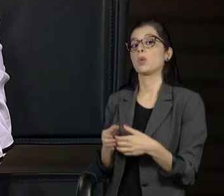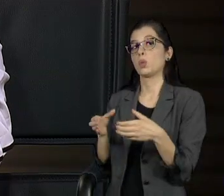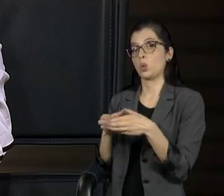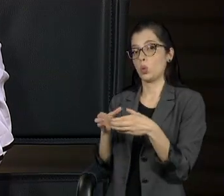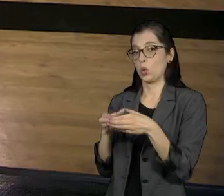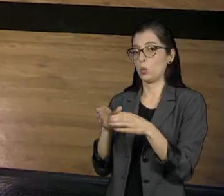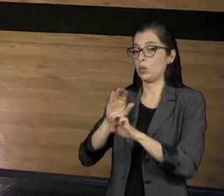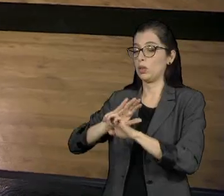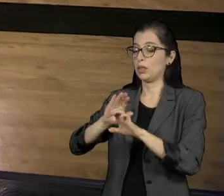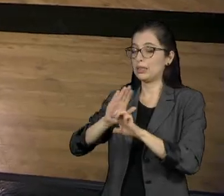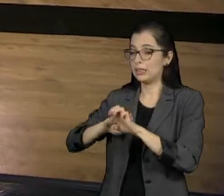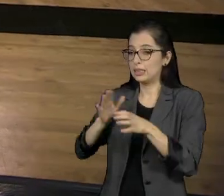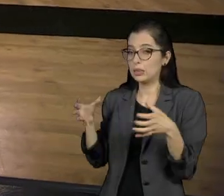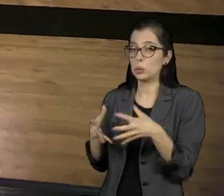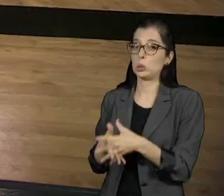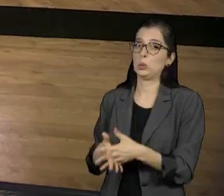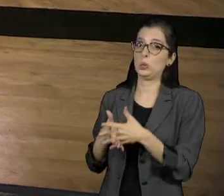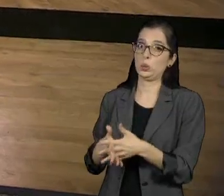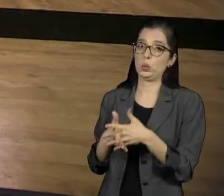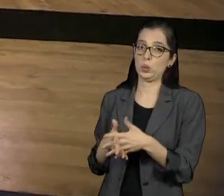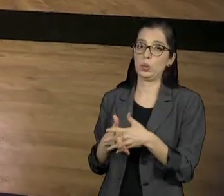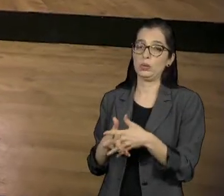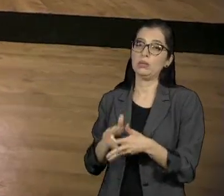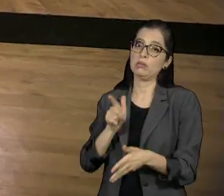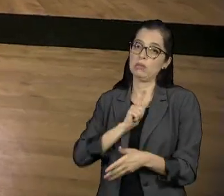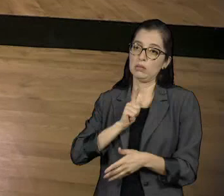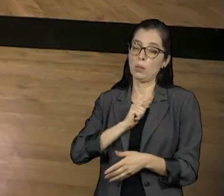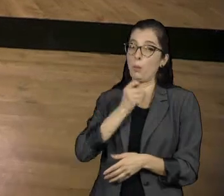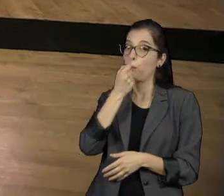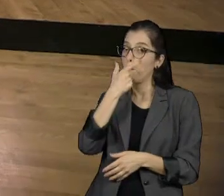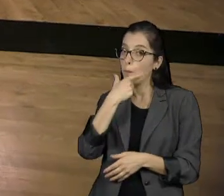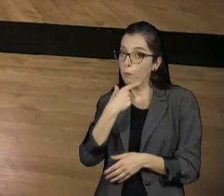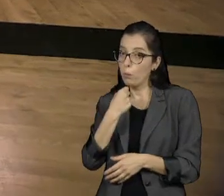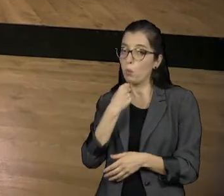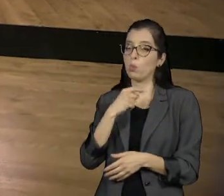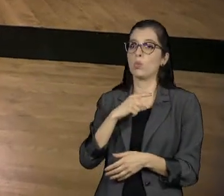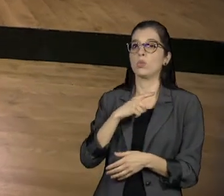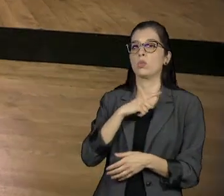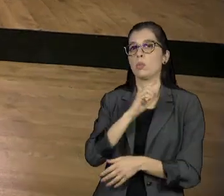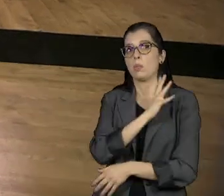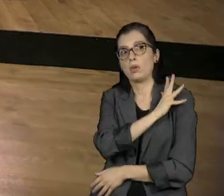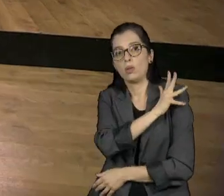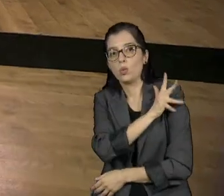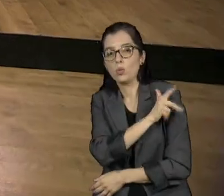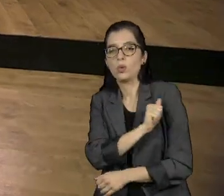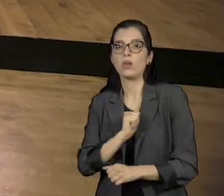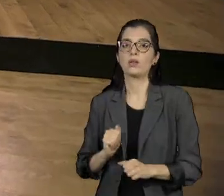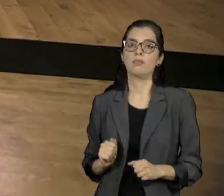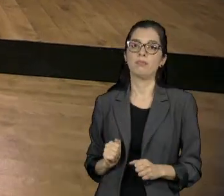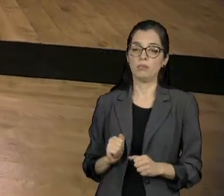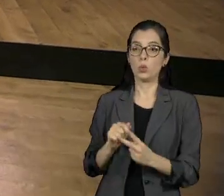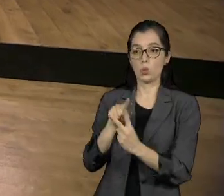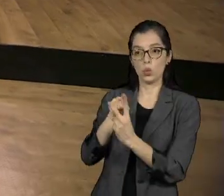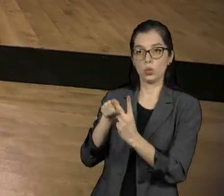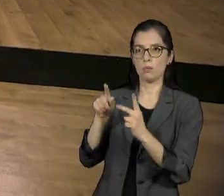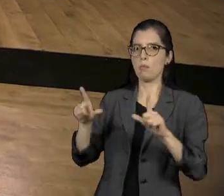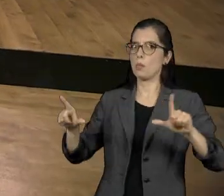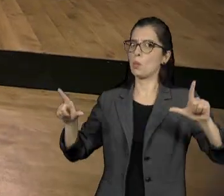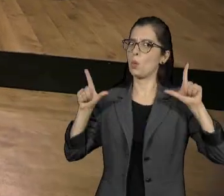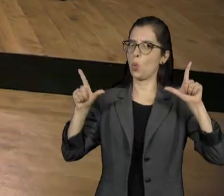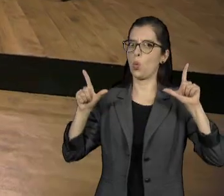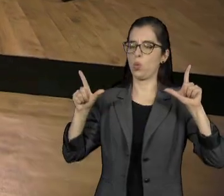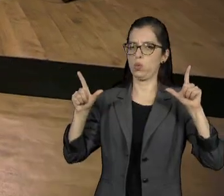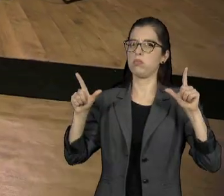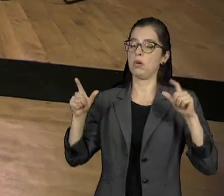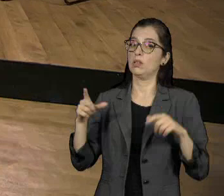Porque a gente veio despontando alguns nomes como o Boulos, né? Como a Manuela Dávila, então alguns nomes que são relativamente novos no